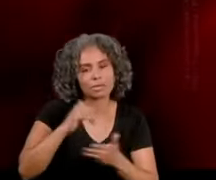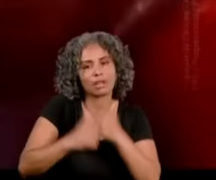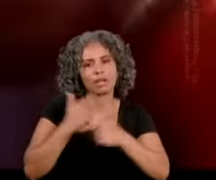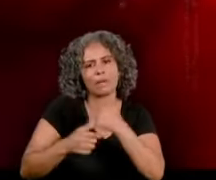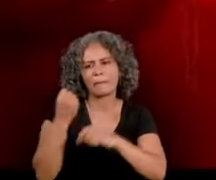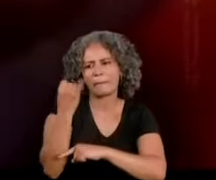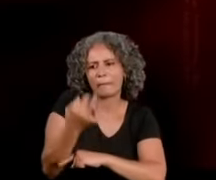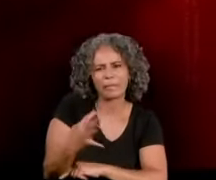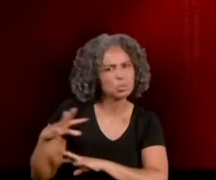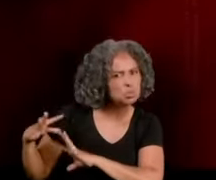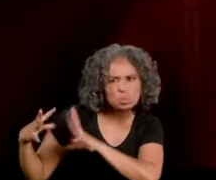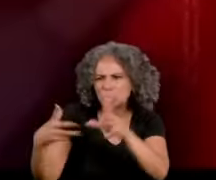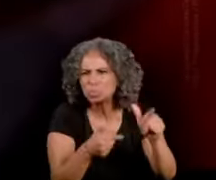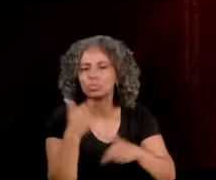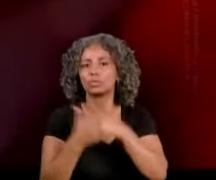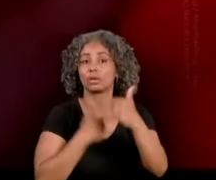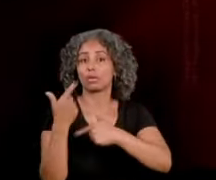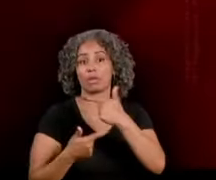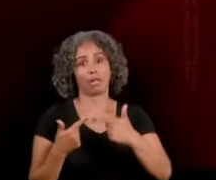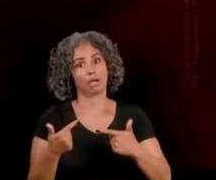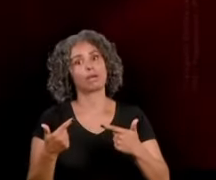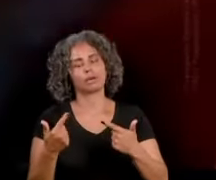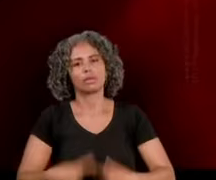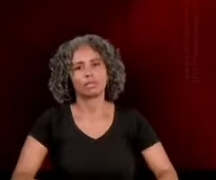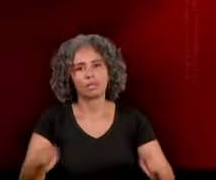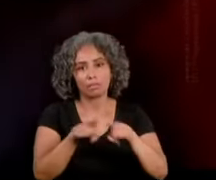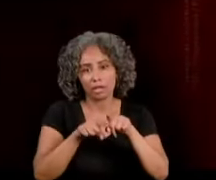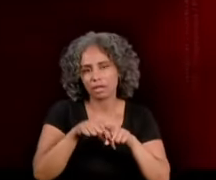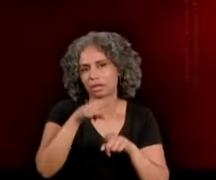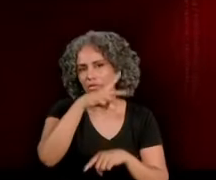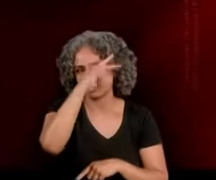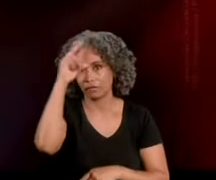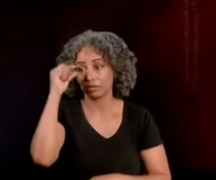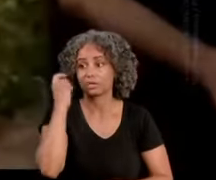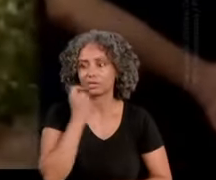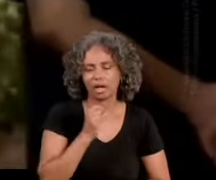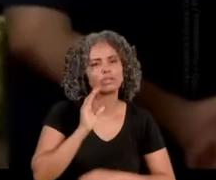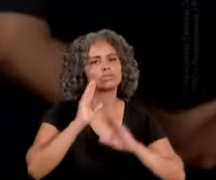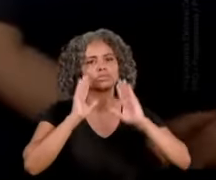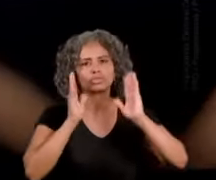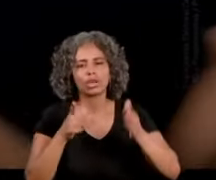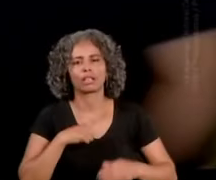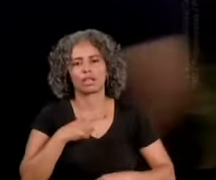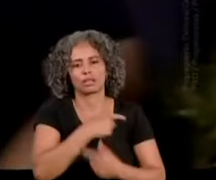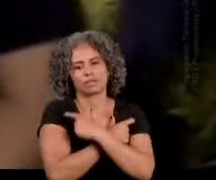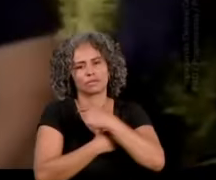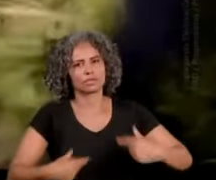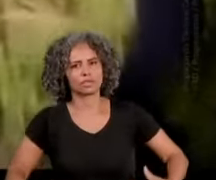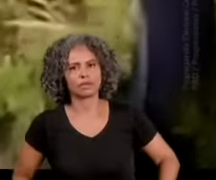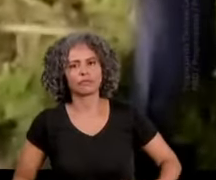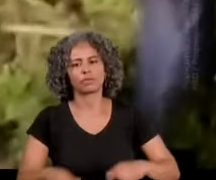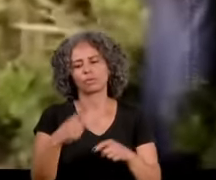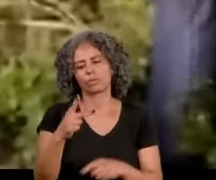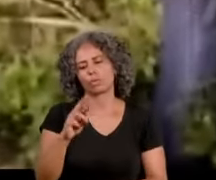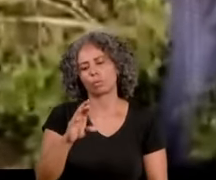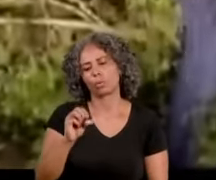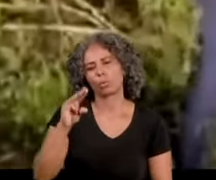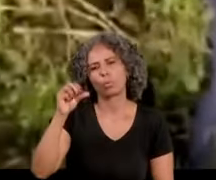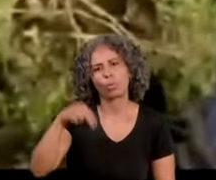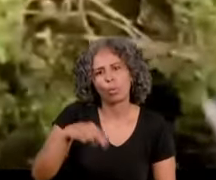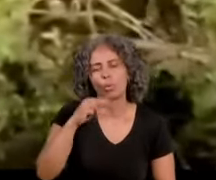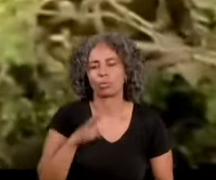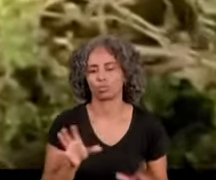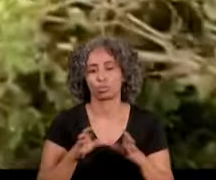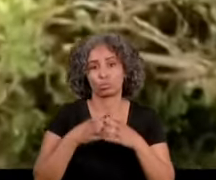Ricardo convocou e comandou subprefeitos, Defesa Civil, PROCON, Corpo de Bombeiros, Assistência Social,